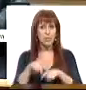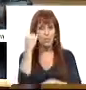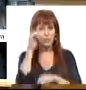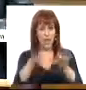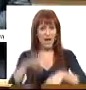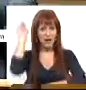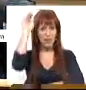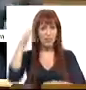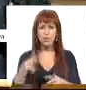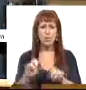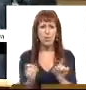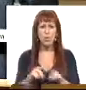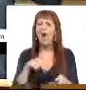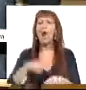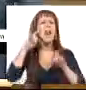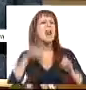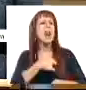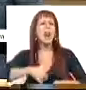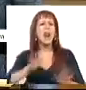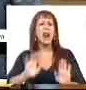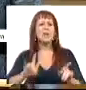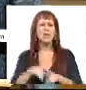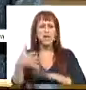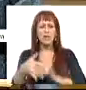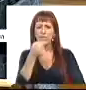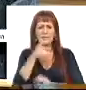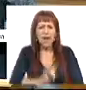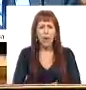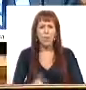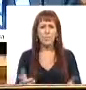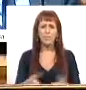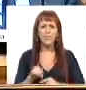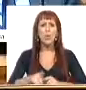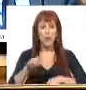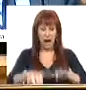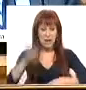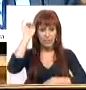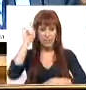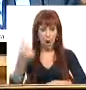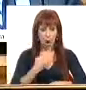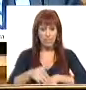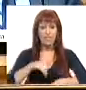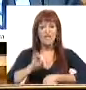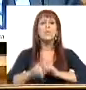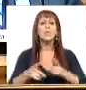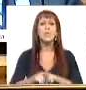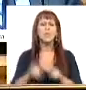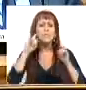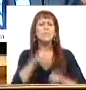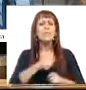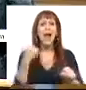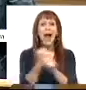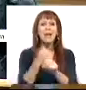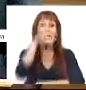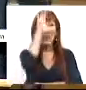que a Assembleia da República, não tem que estar a fiscalizar a indústria farmacêutica. O que a Assembleia da República tem que fazer é fiscalizar